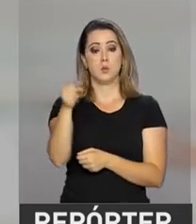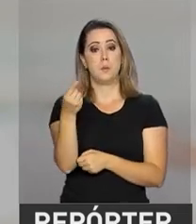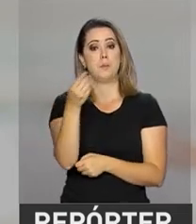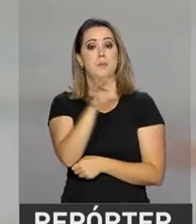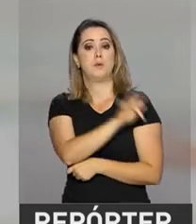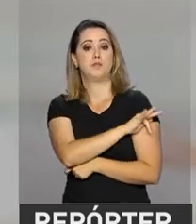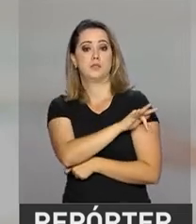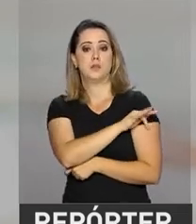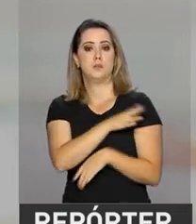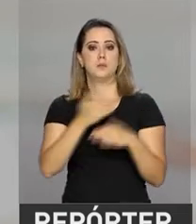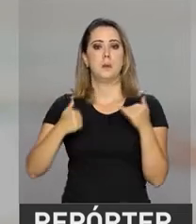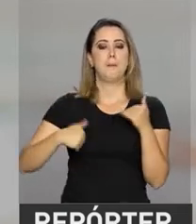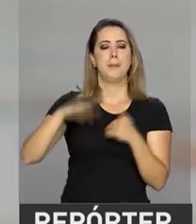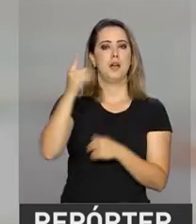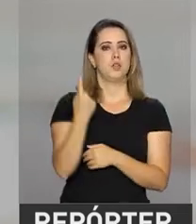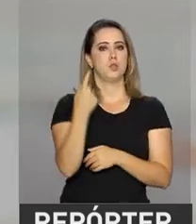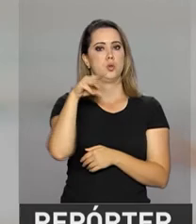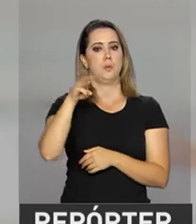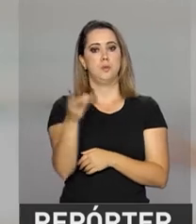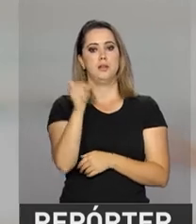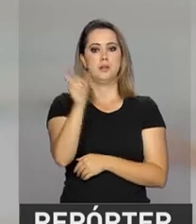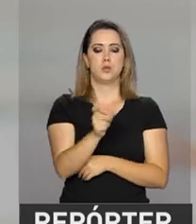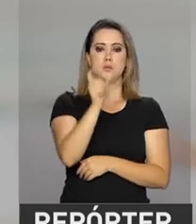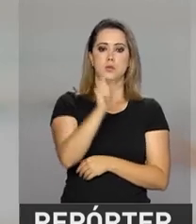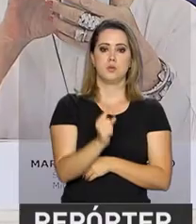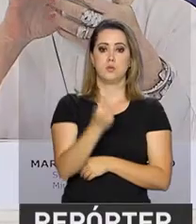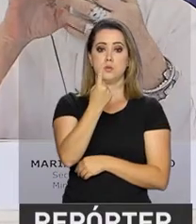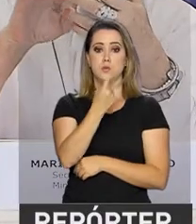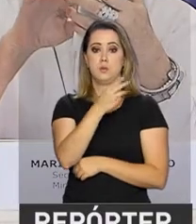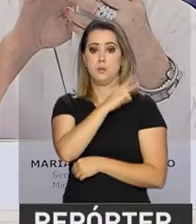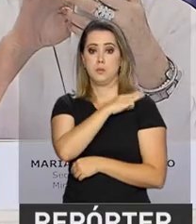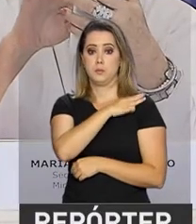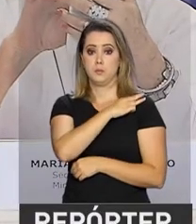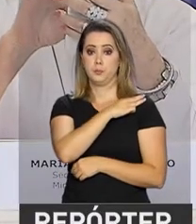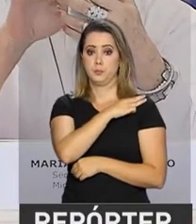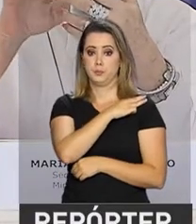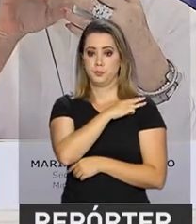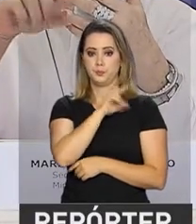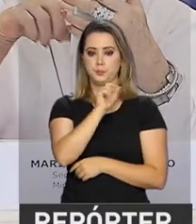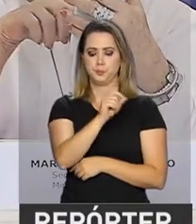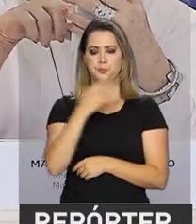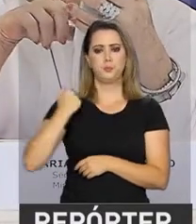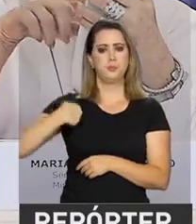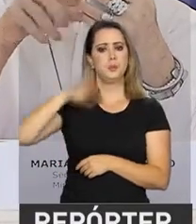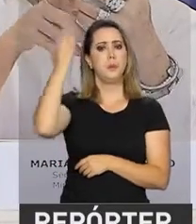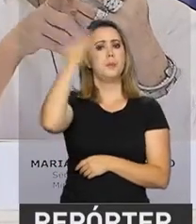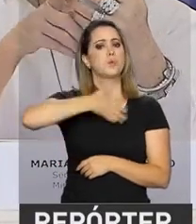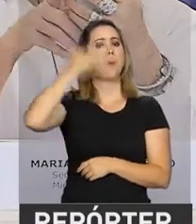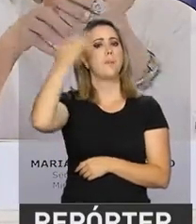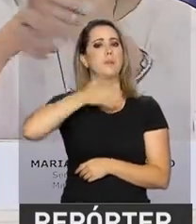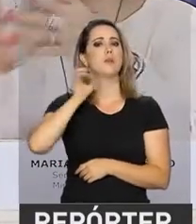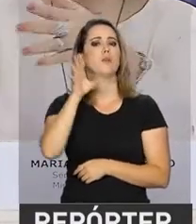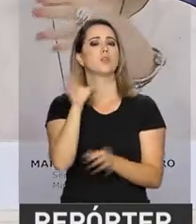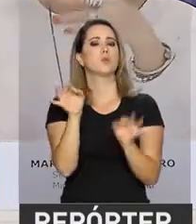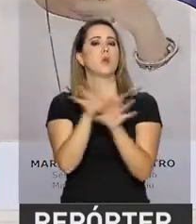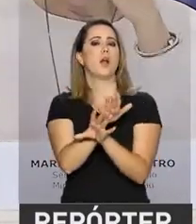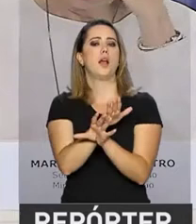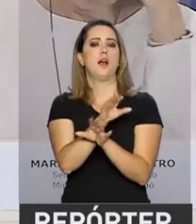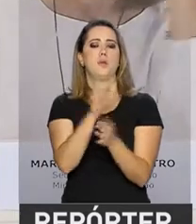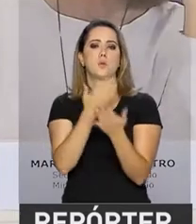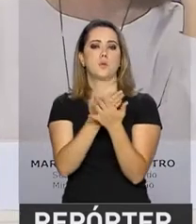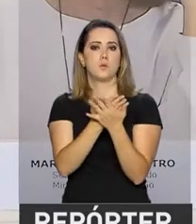e cerca de um milhão e 200 mil para o ensino médio para o governo e seja mais do que uma prova que garante a conclusão dos